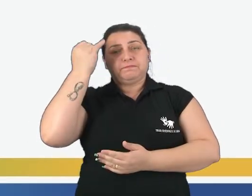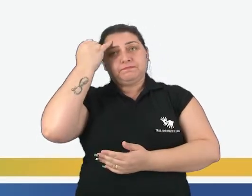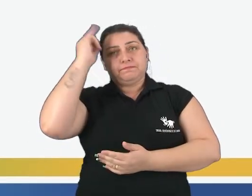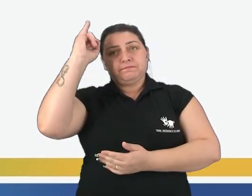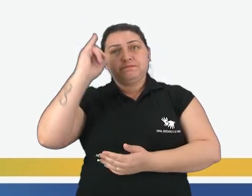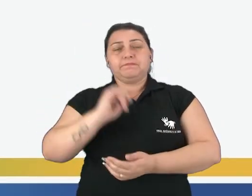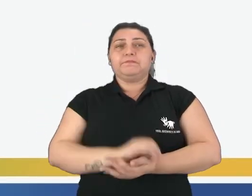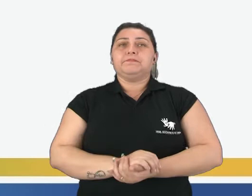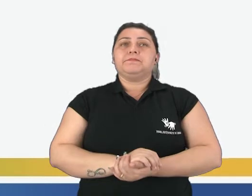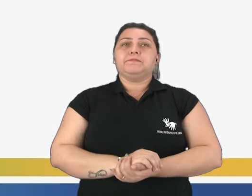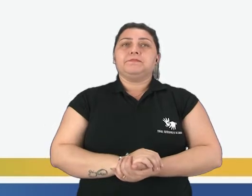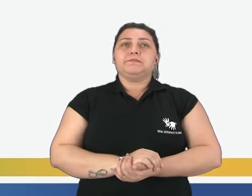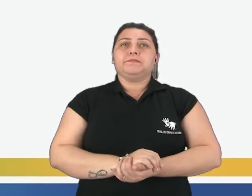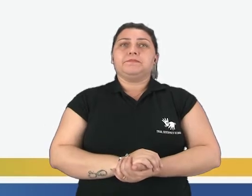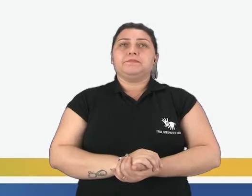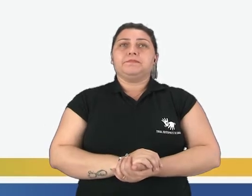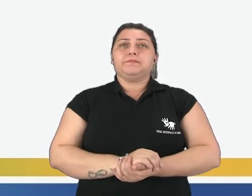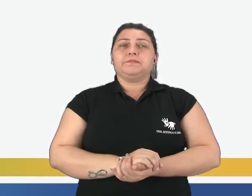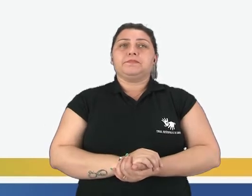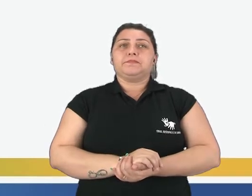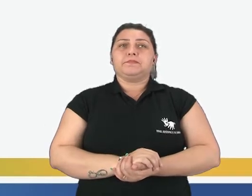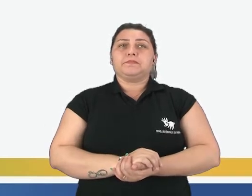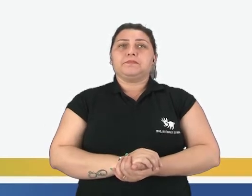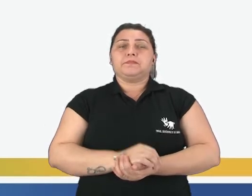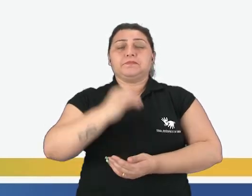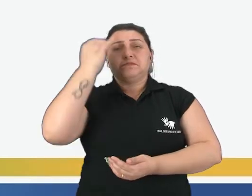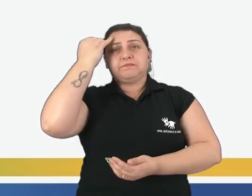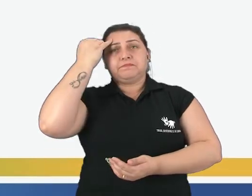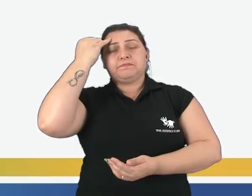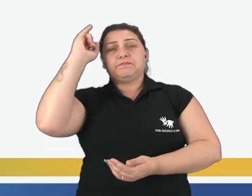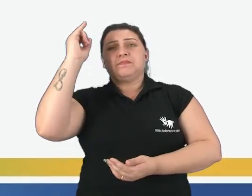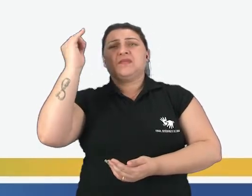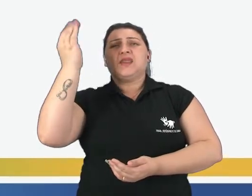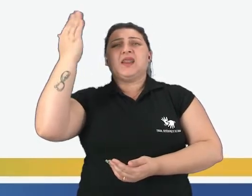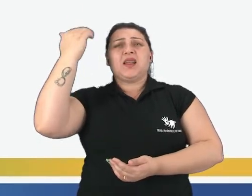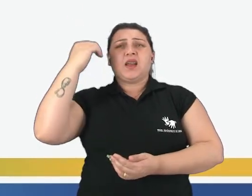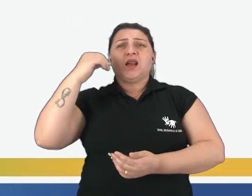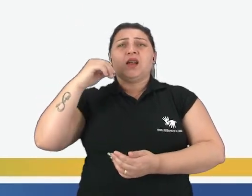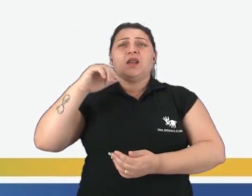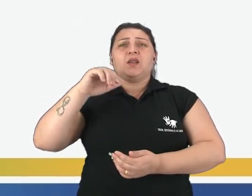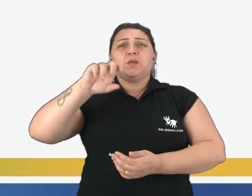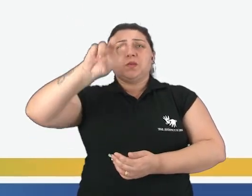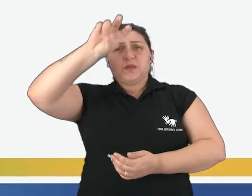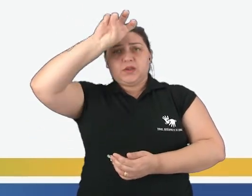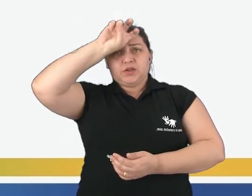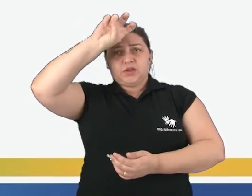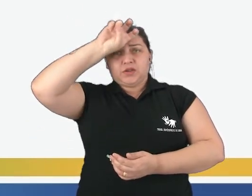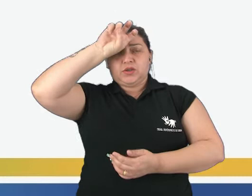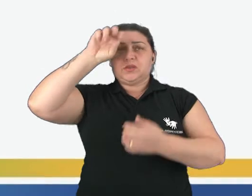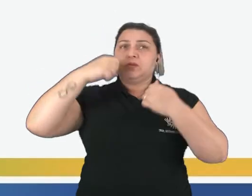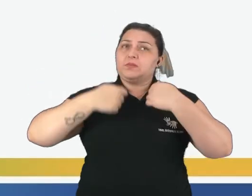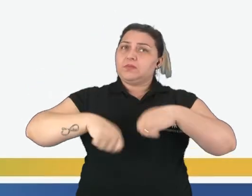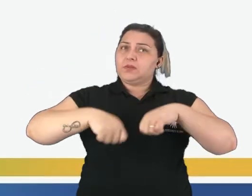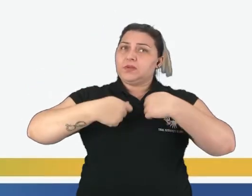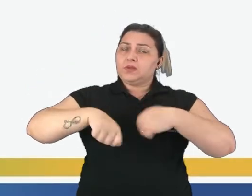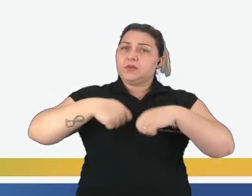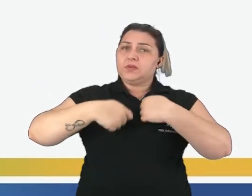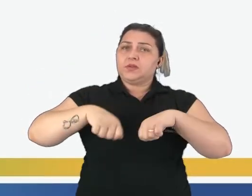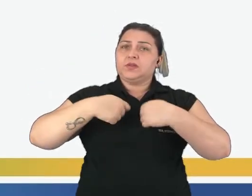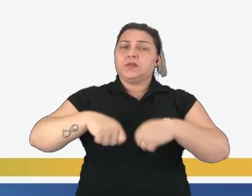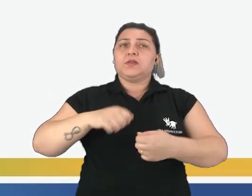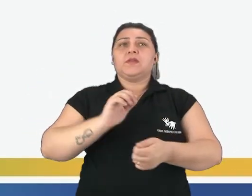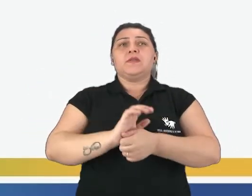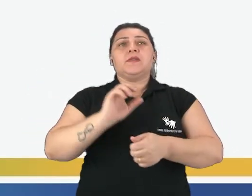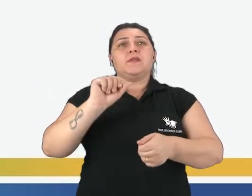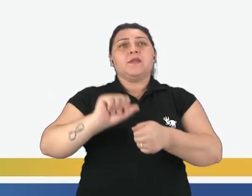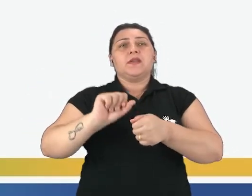né? Há rumores que essa balança foi criada lá no Egito, né? Eles precisavam ali